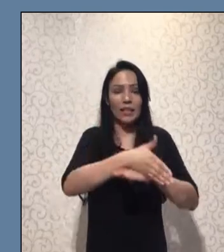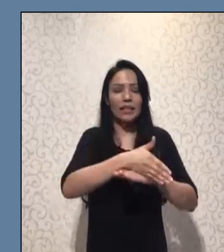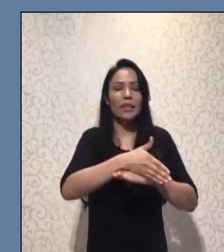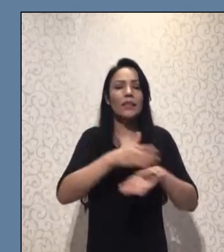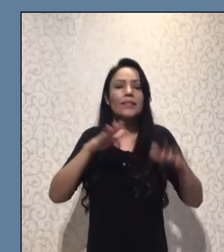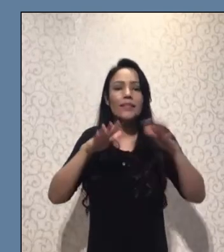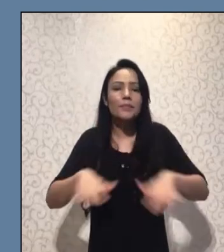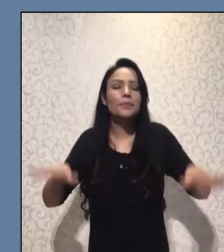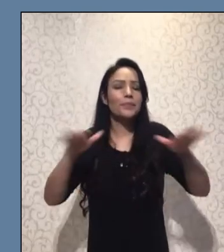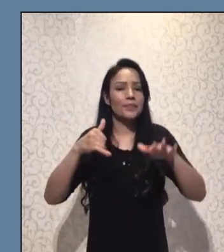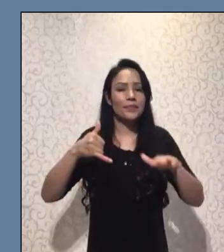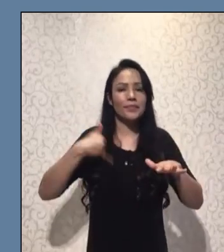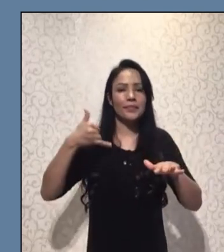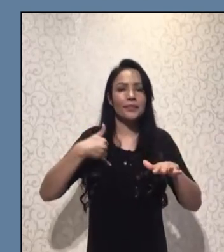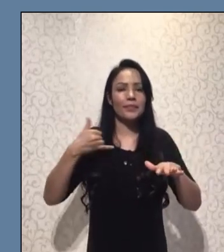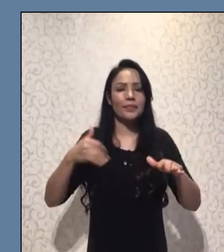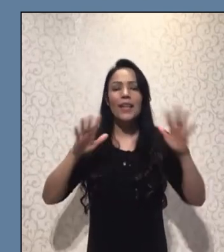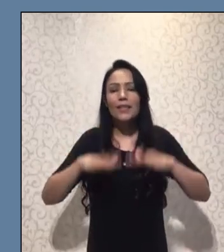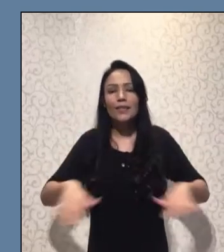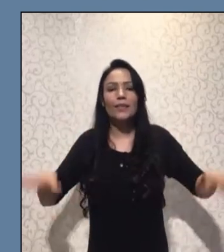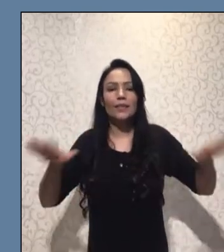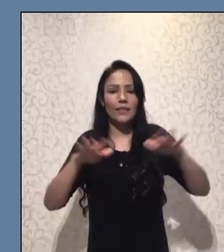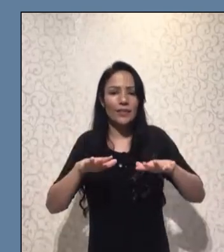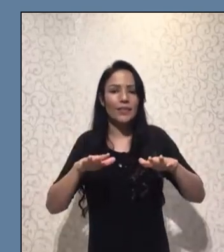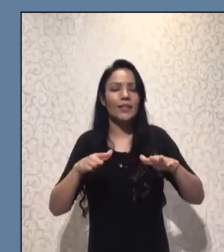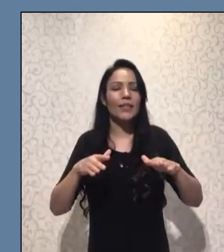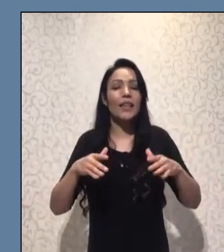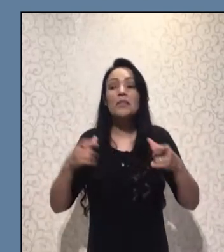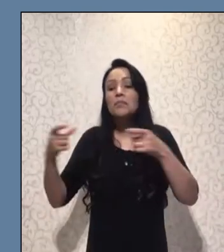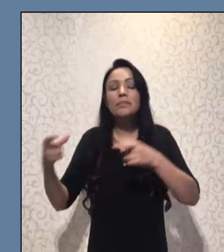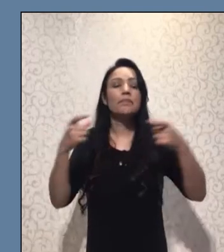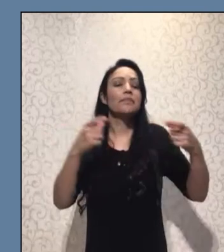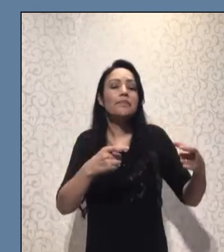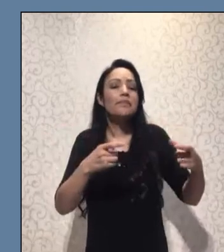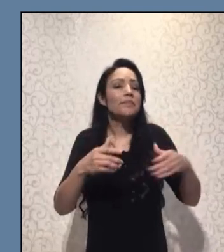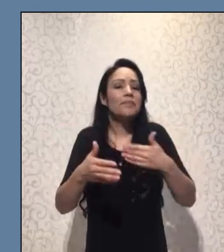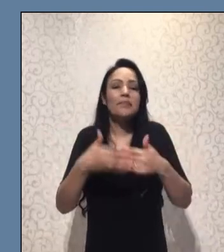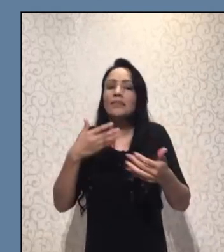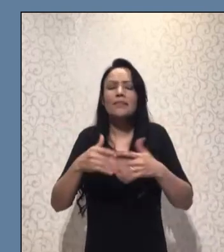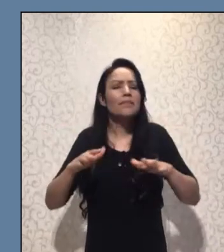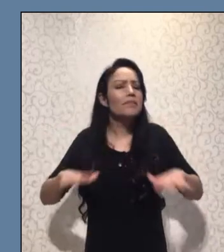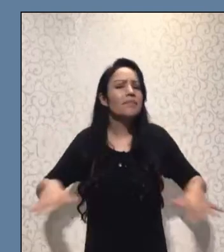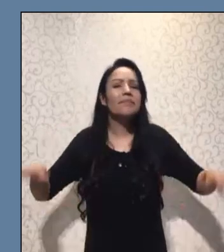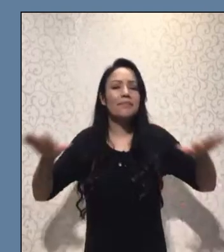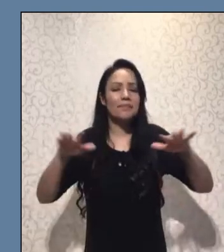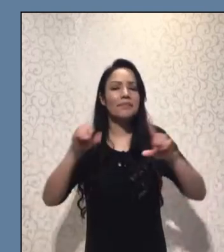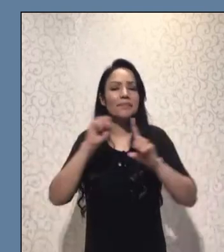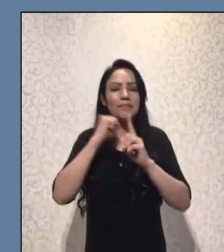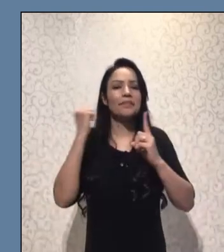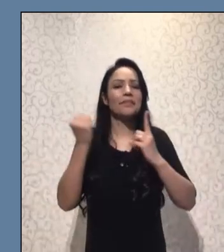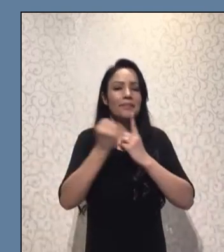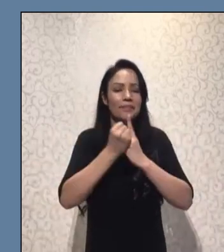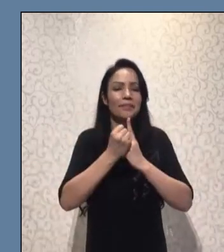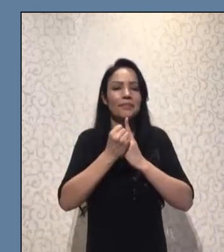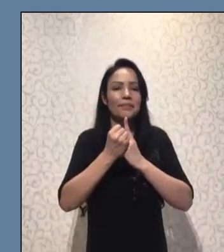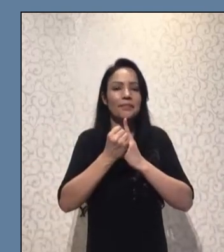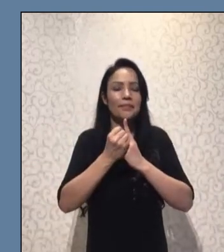etárias, de todas as etnias, de todas as classes sociais...